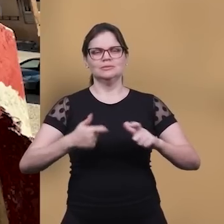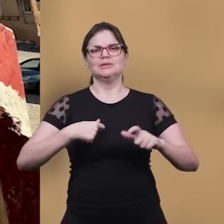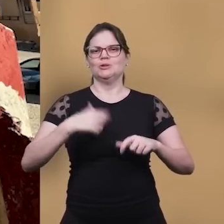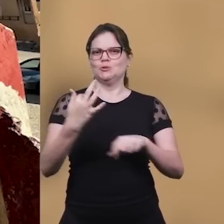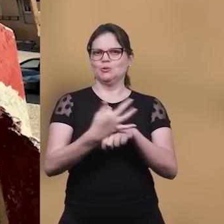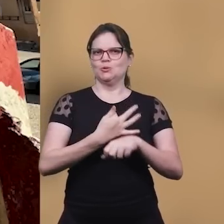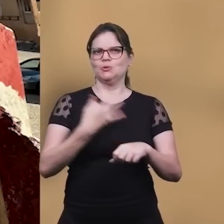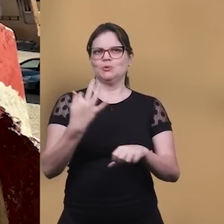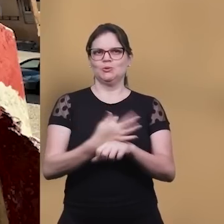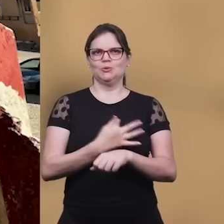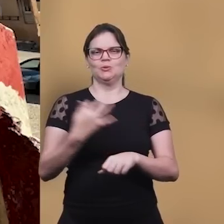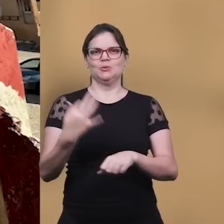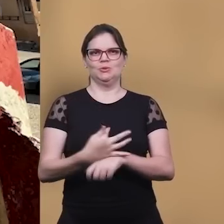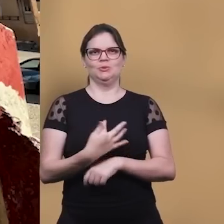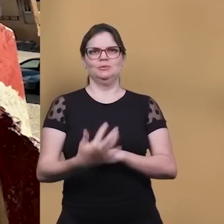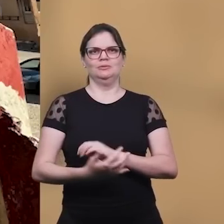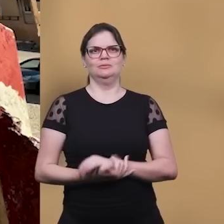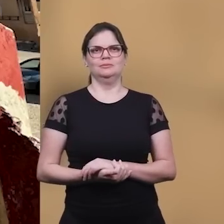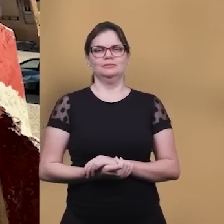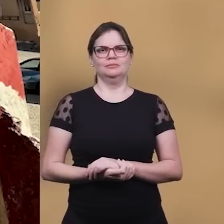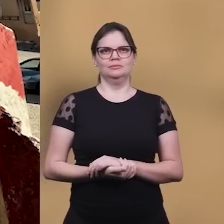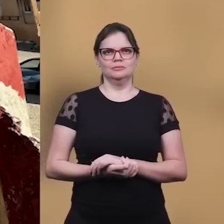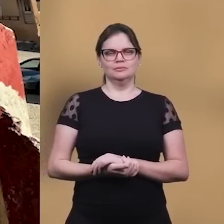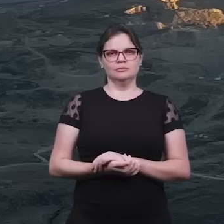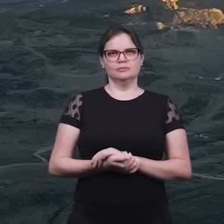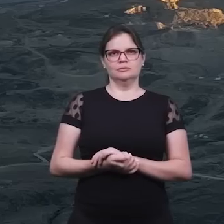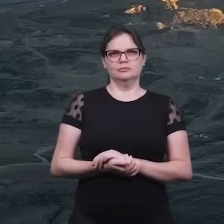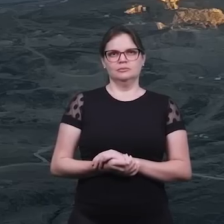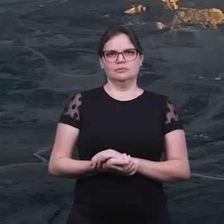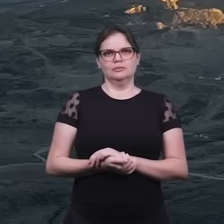quilômetros. Fez a pé ali. Fiz a pé.